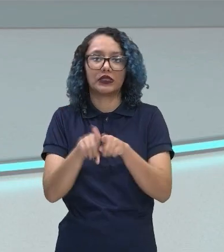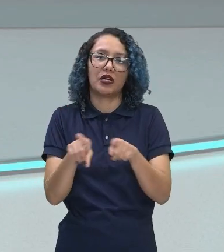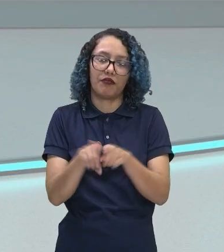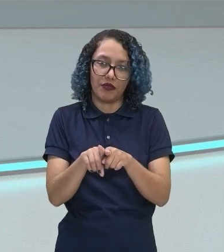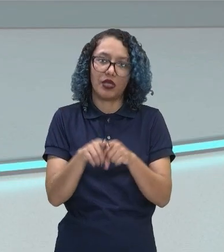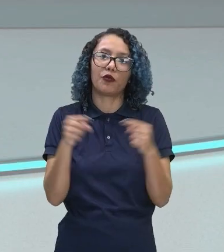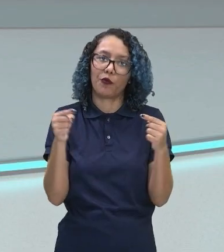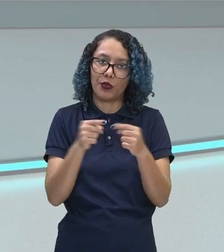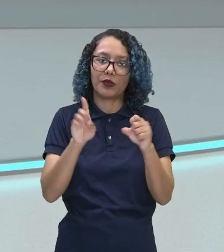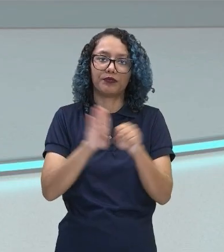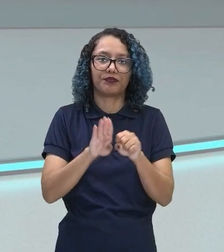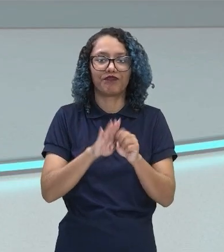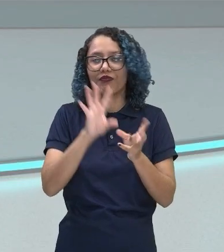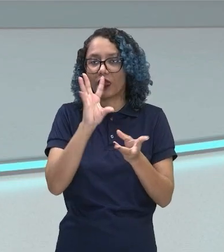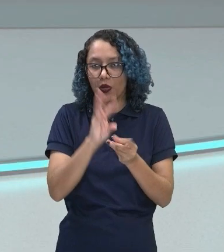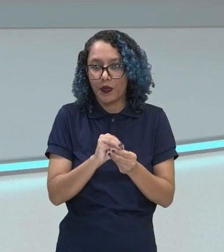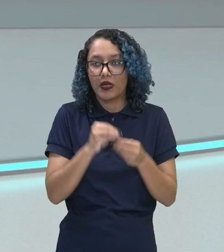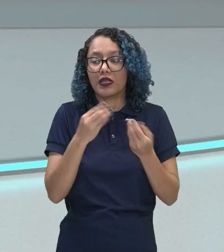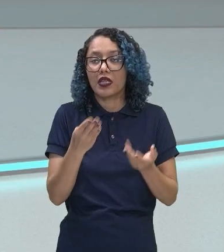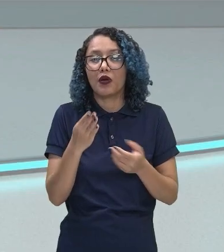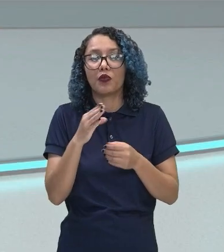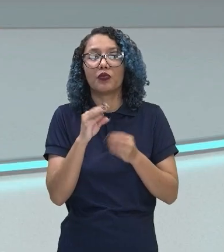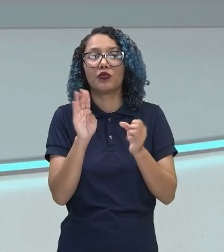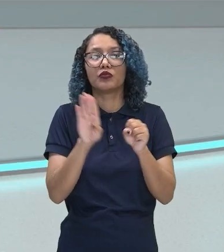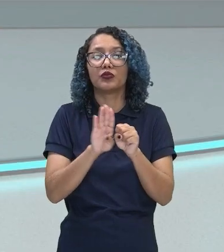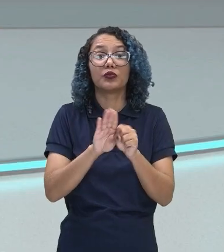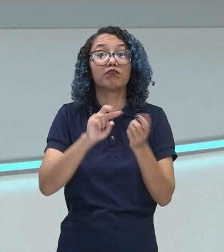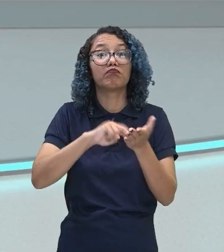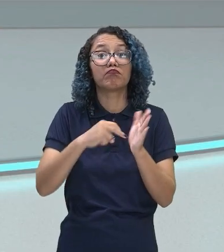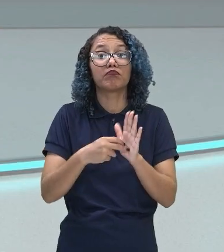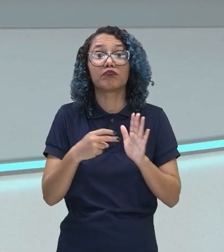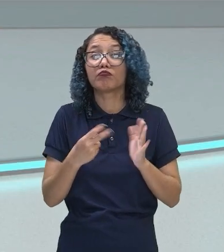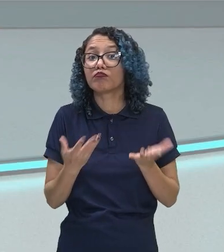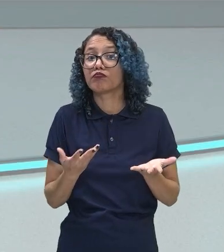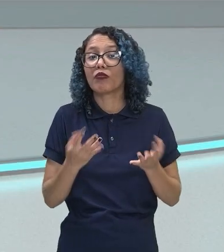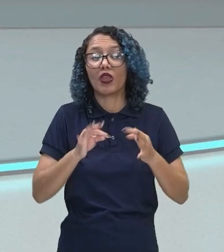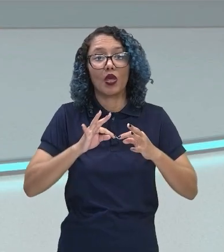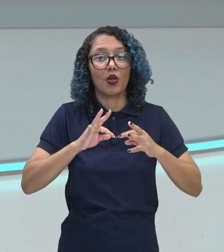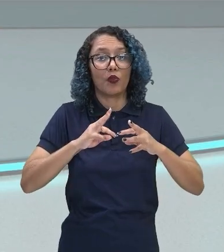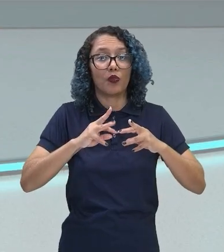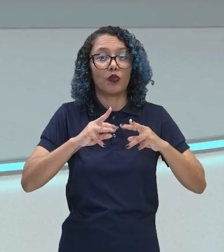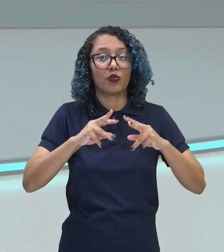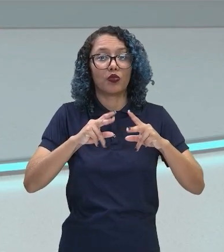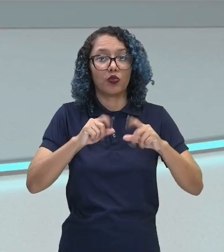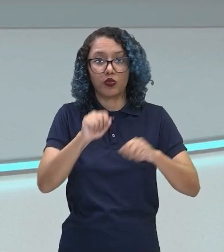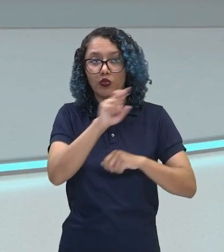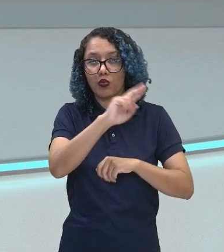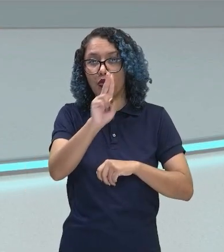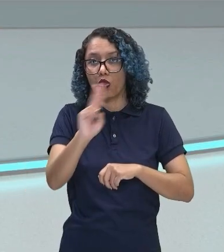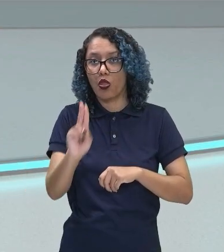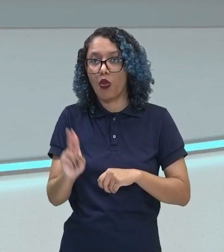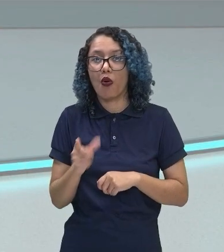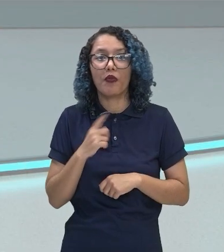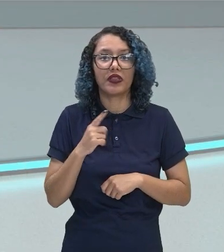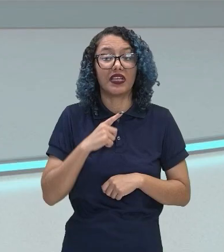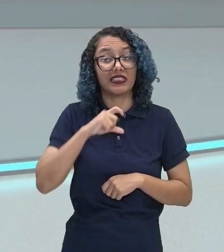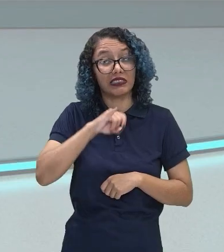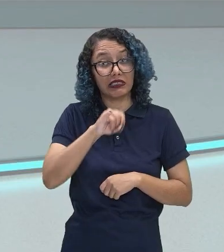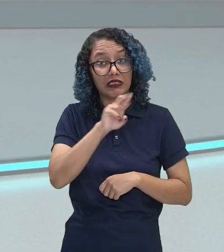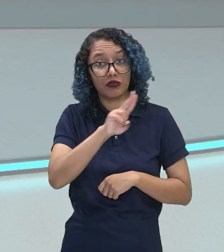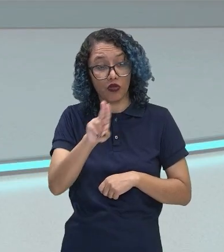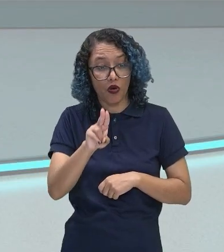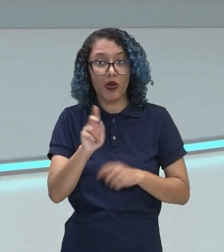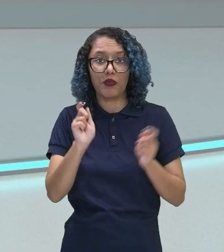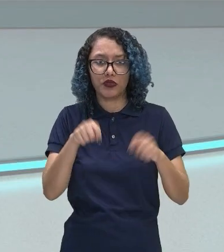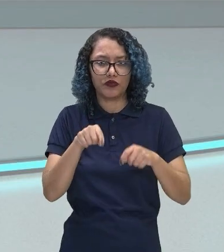em resumo, substantivo ali é tudo o que possui um nome. Se possui um nome, é possível dar um nome